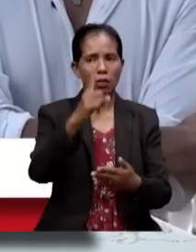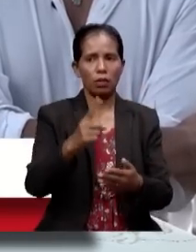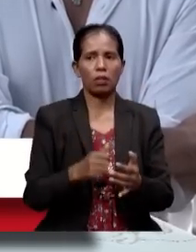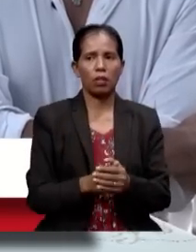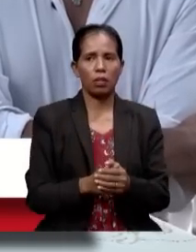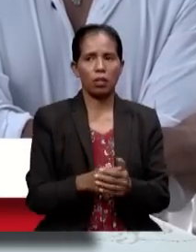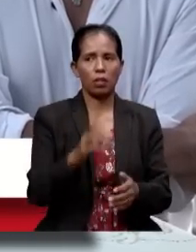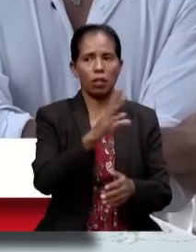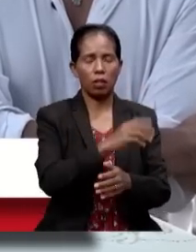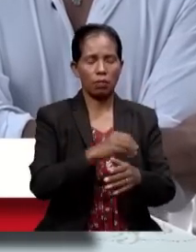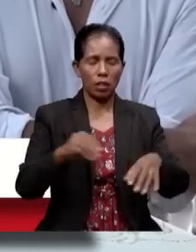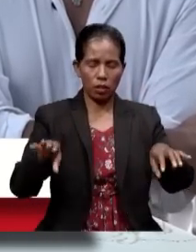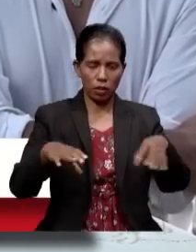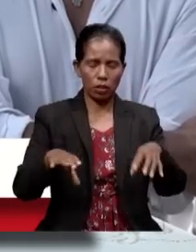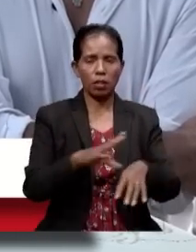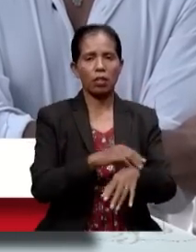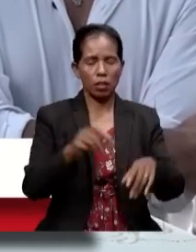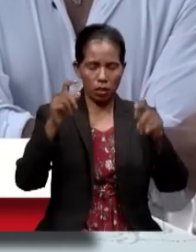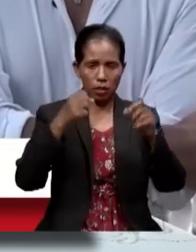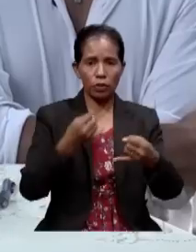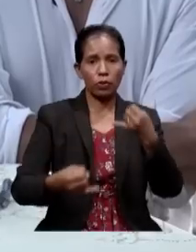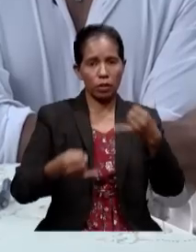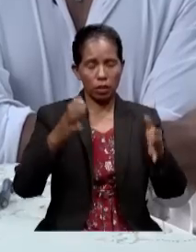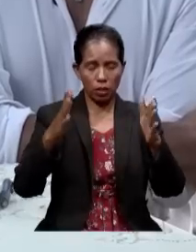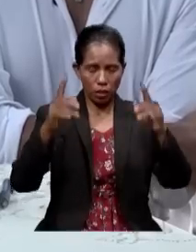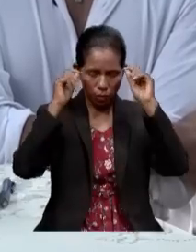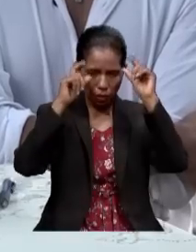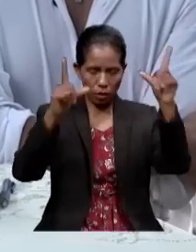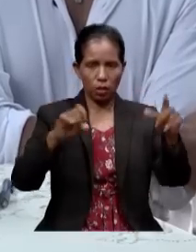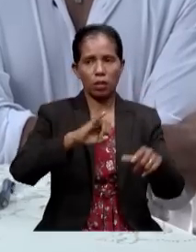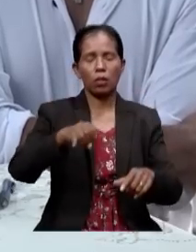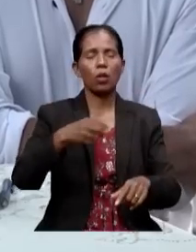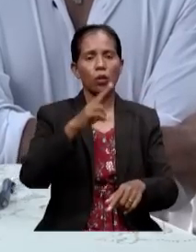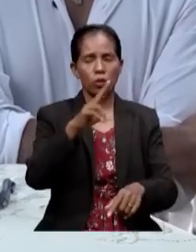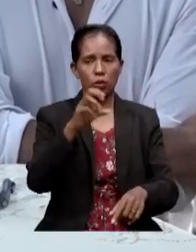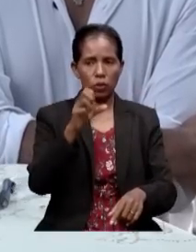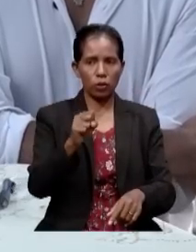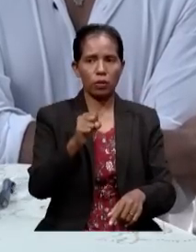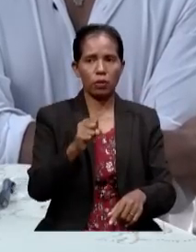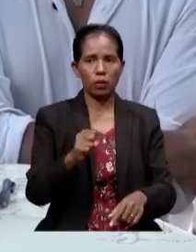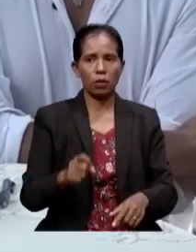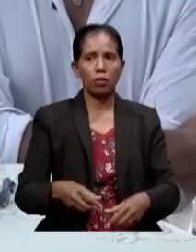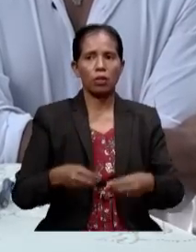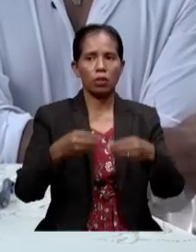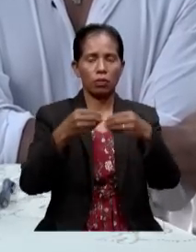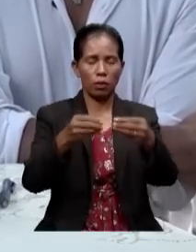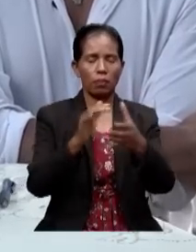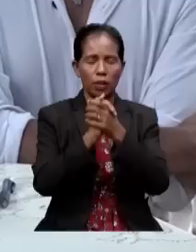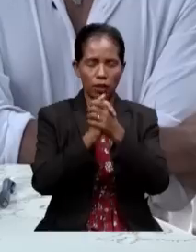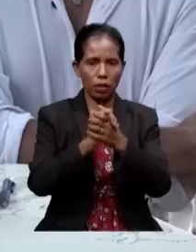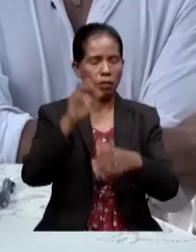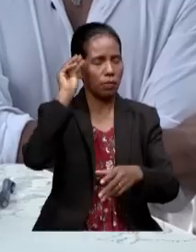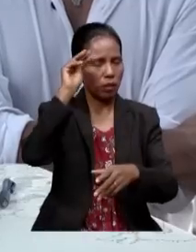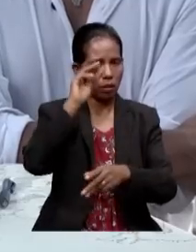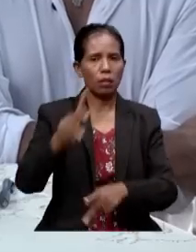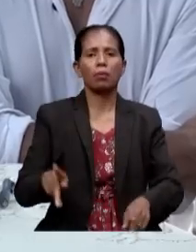de justiça Timor-Leste, também é juiz jurídico social, for parabéns para o Ministério